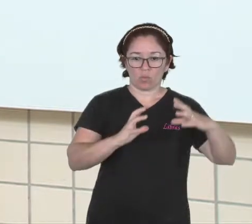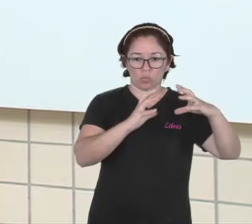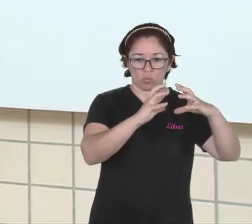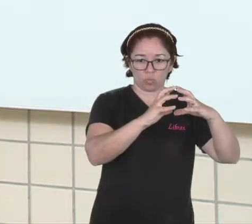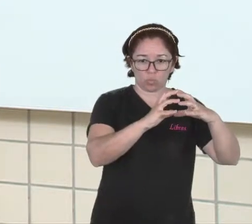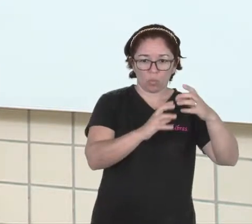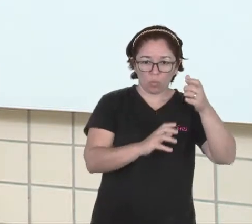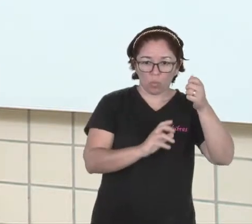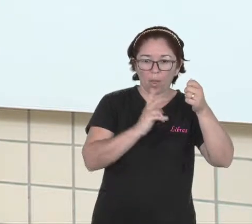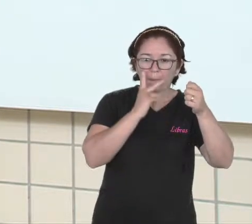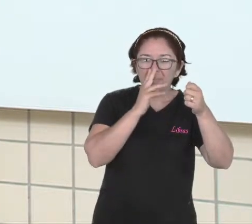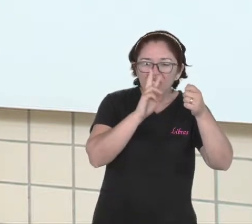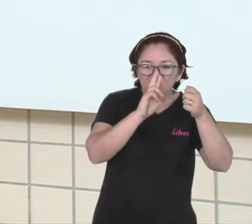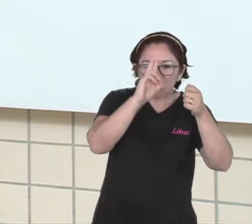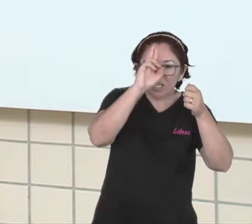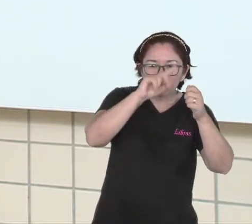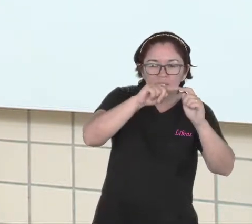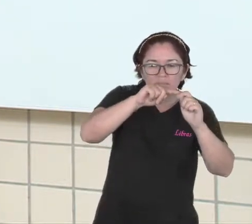Ou seja, nós temos o